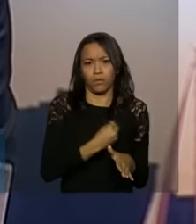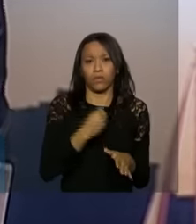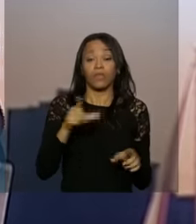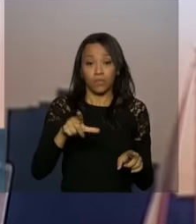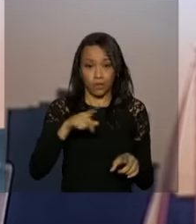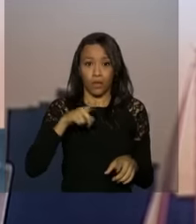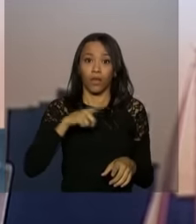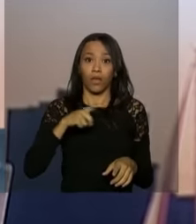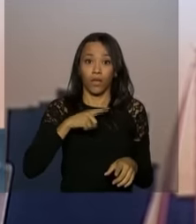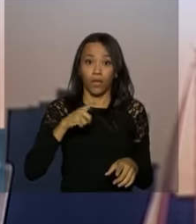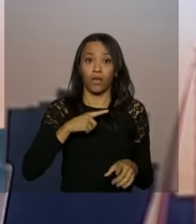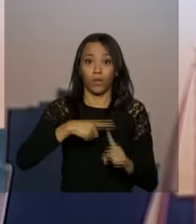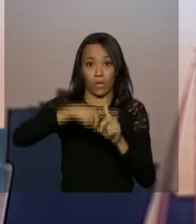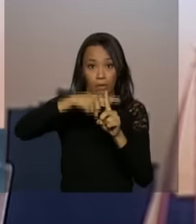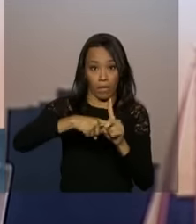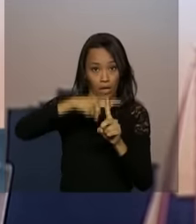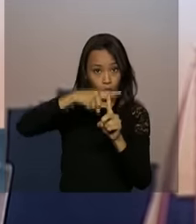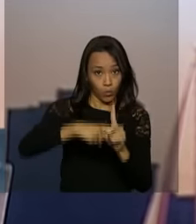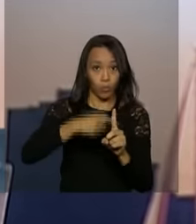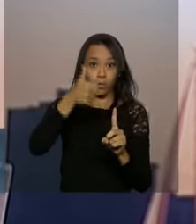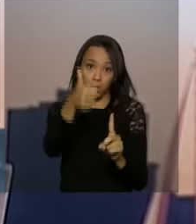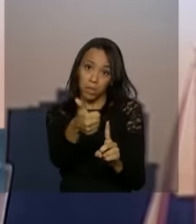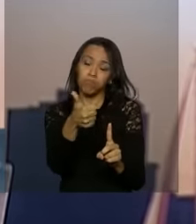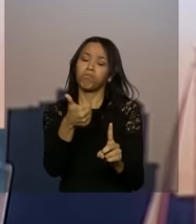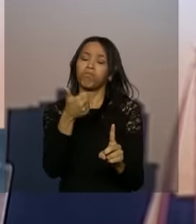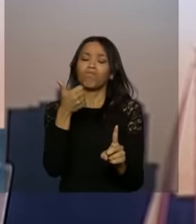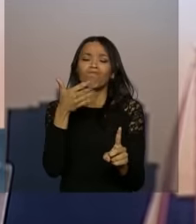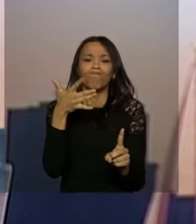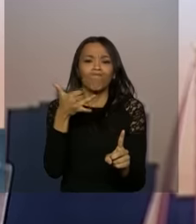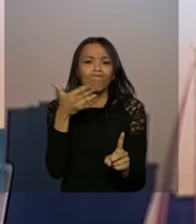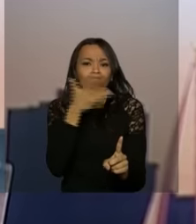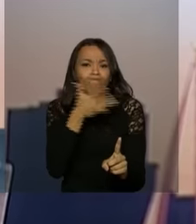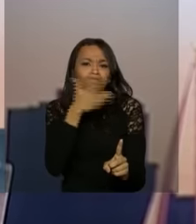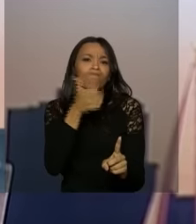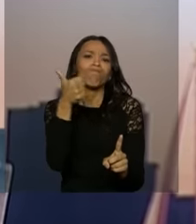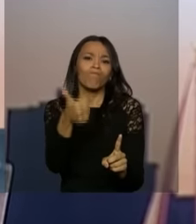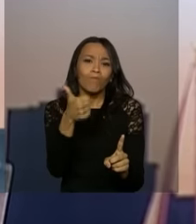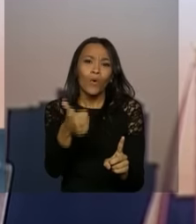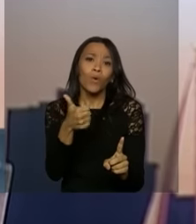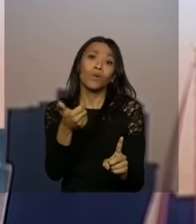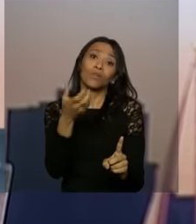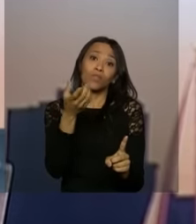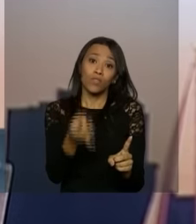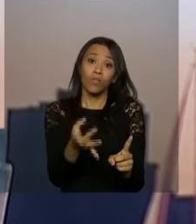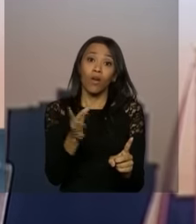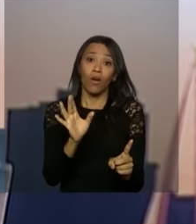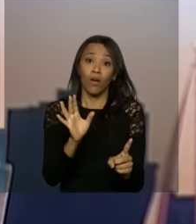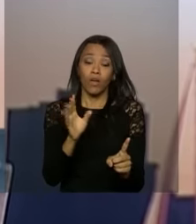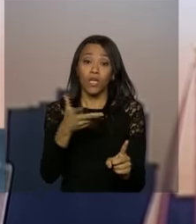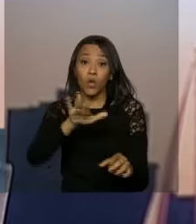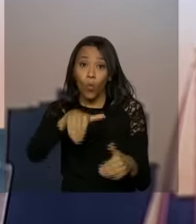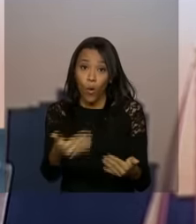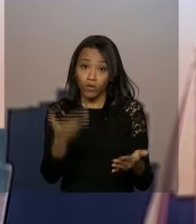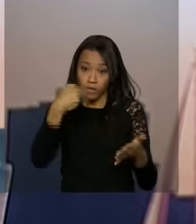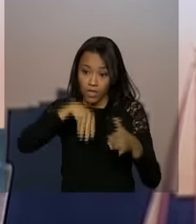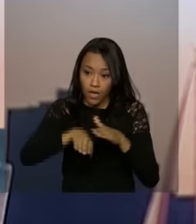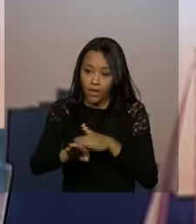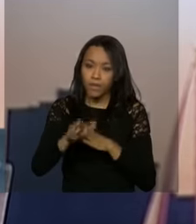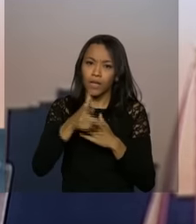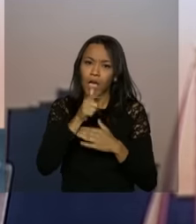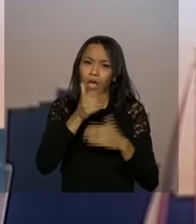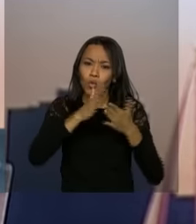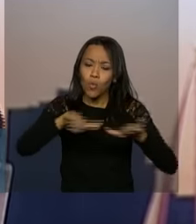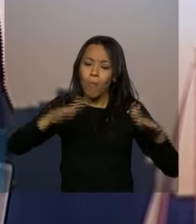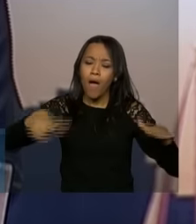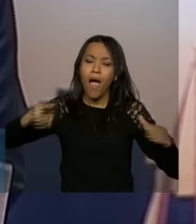temperatura maravilhosa, que só produz trauma nos sulistas desse país, porque uma vez que você entra no